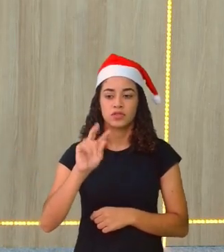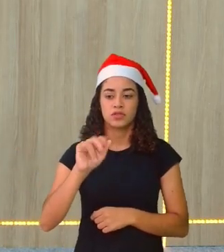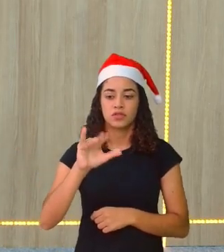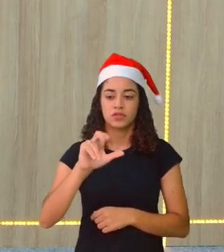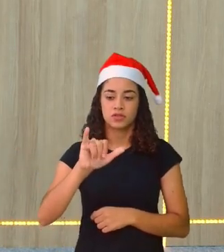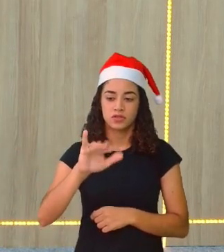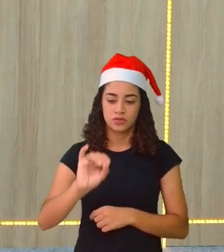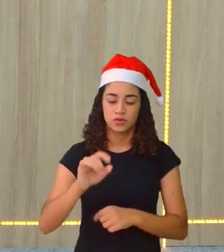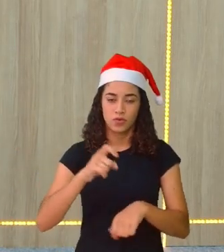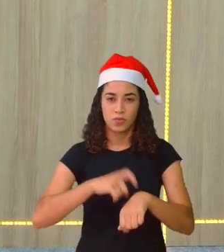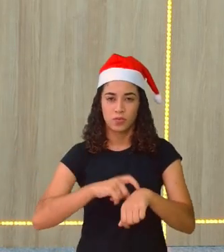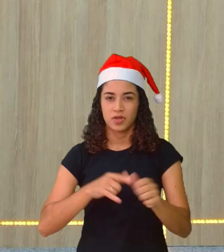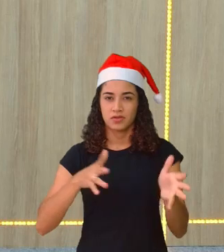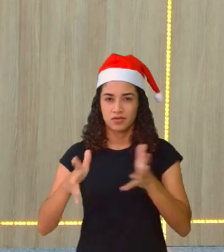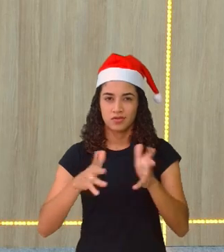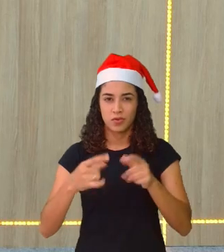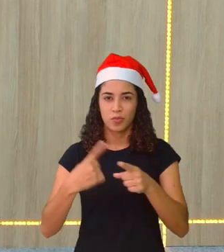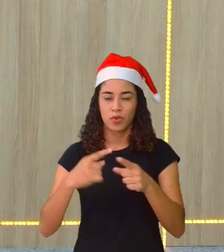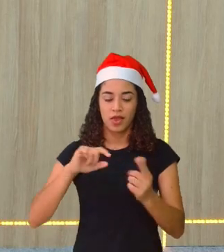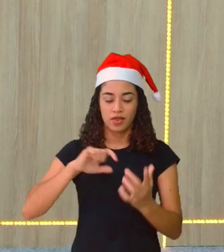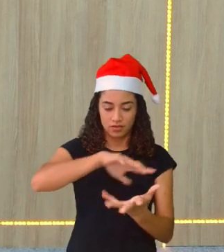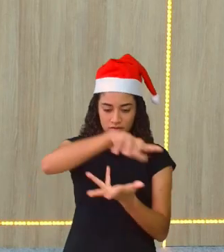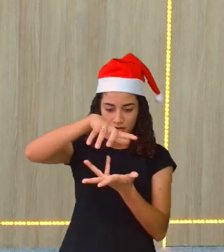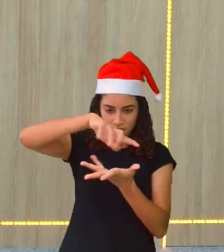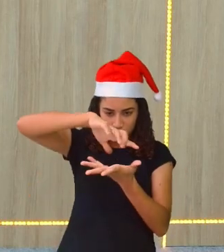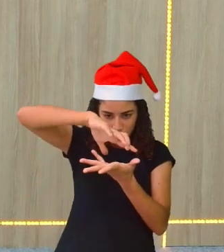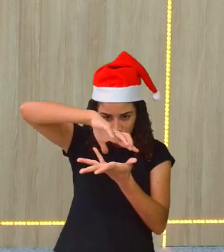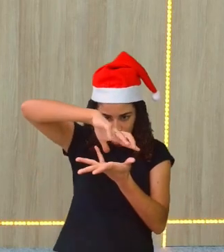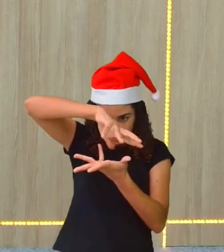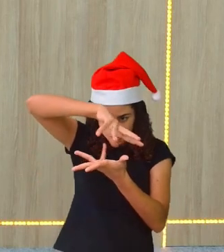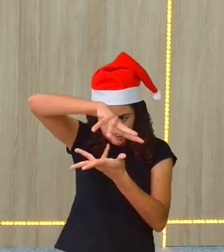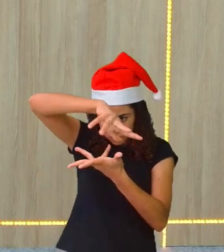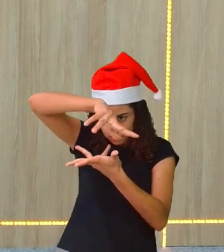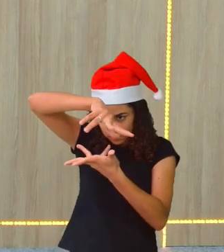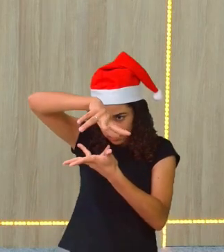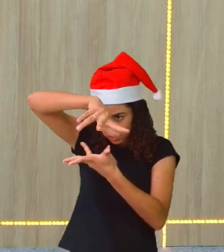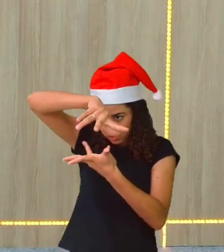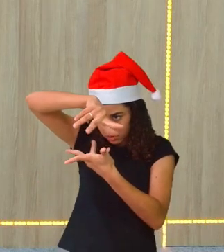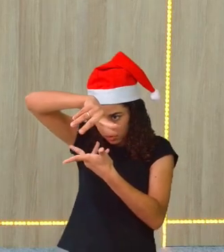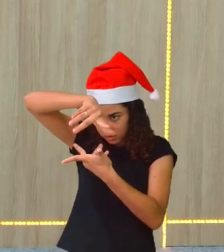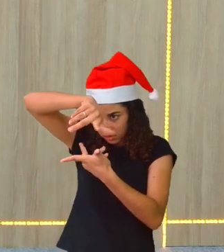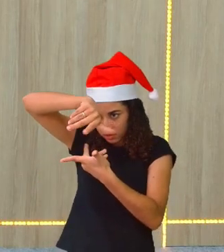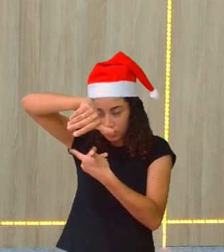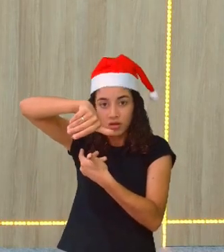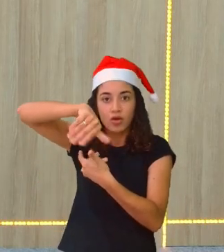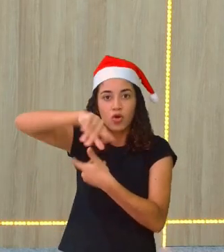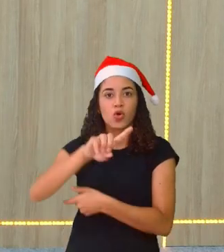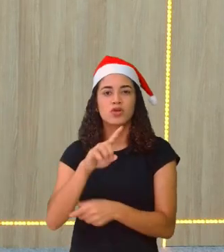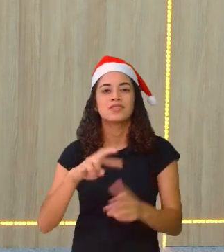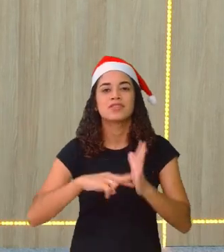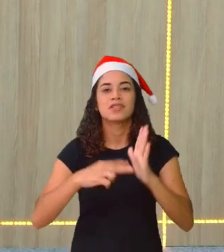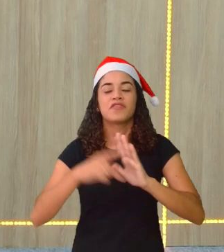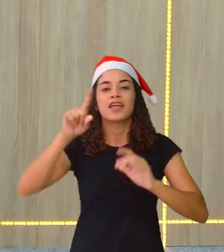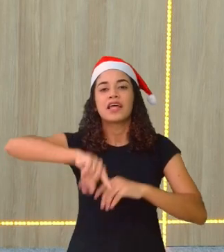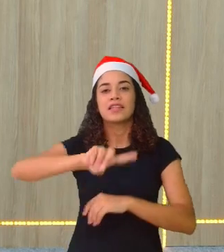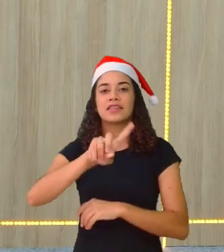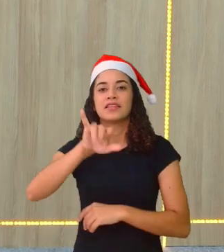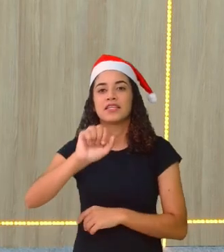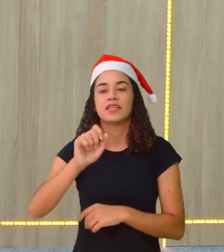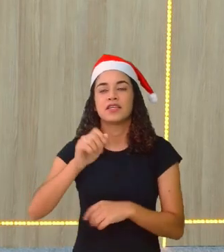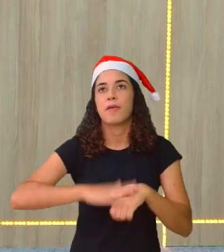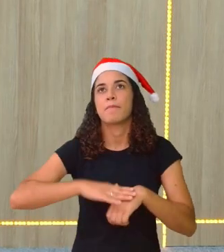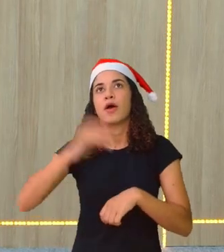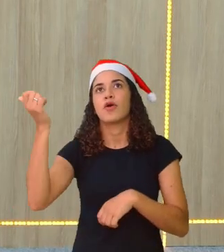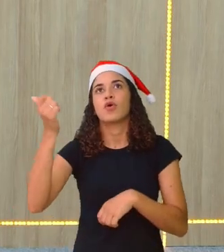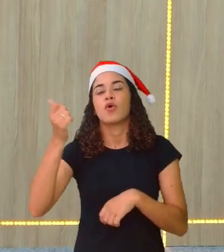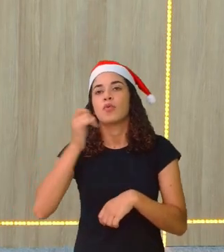ao movimento de translação da Terra, onde o dia tem uma duração maior do que a noite, ou a noite vai ter uma duração maior